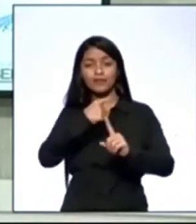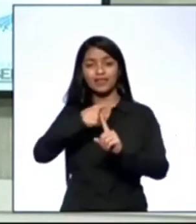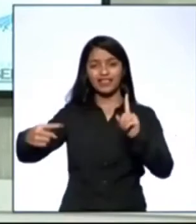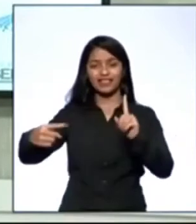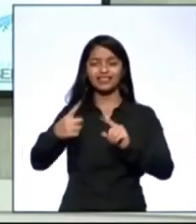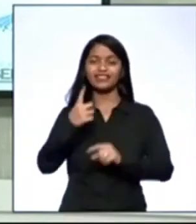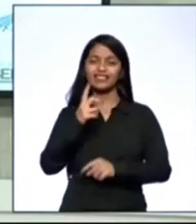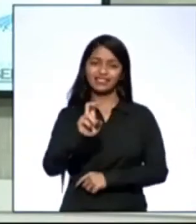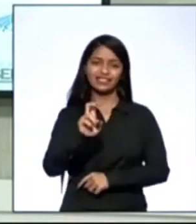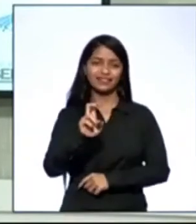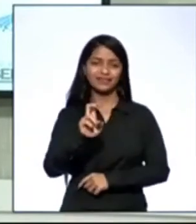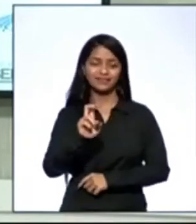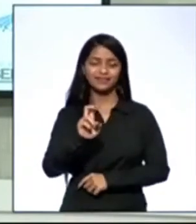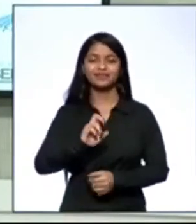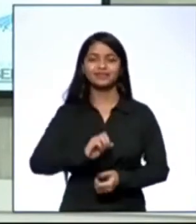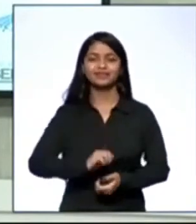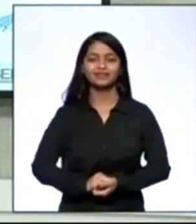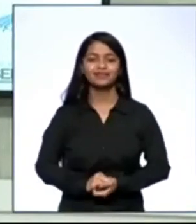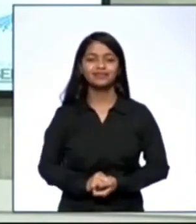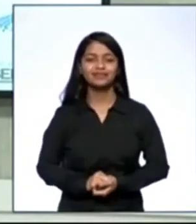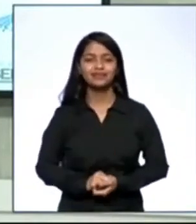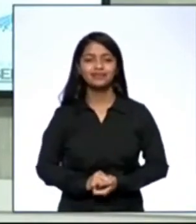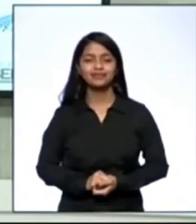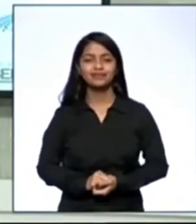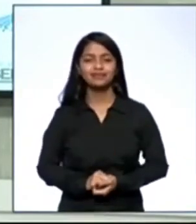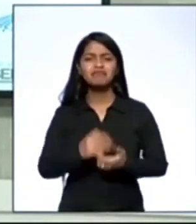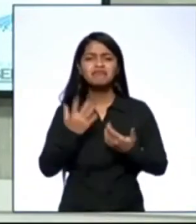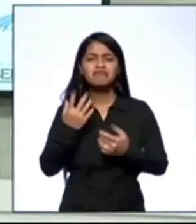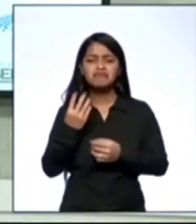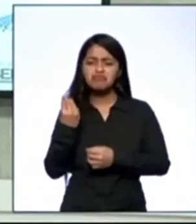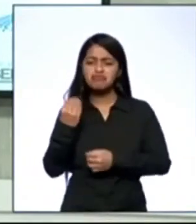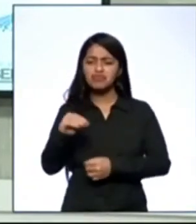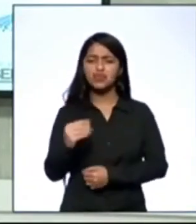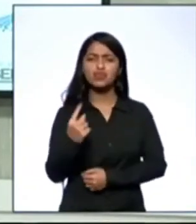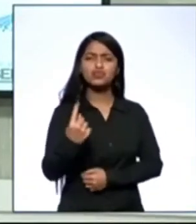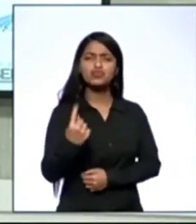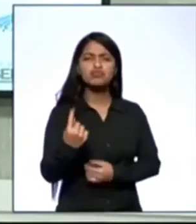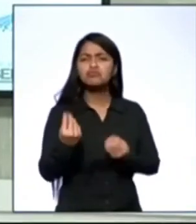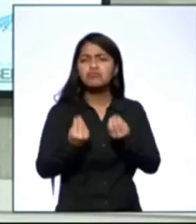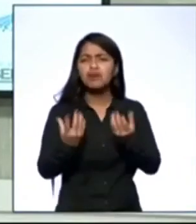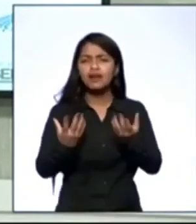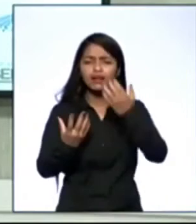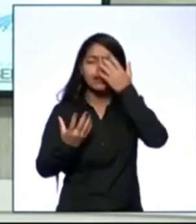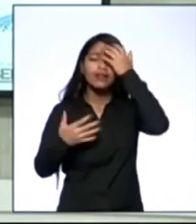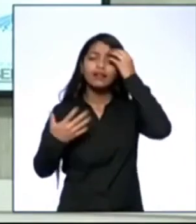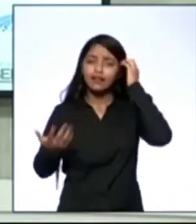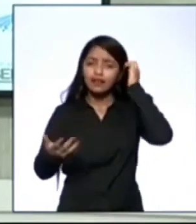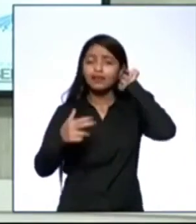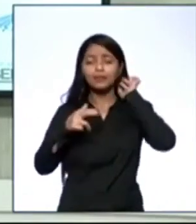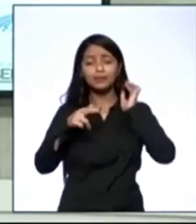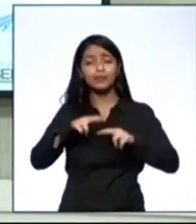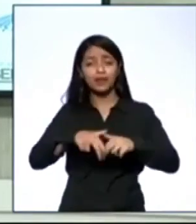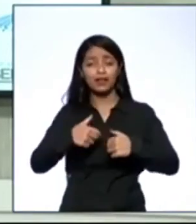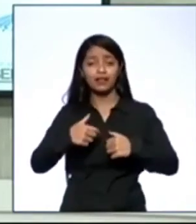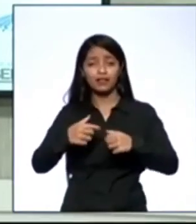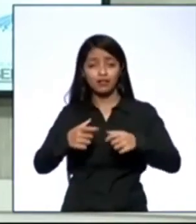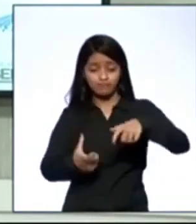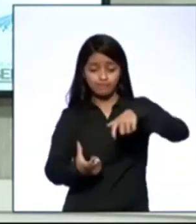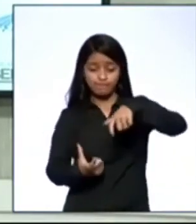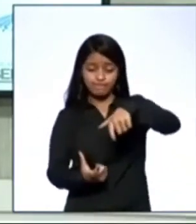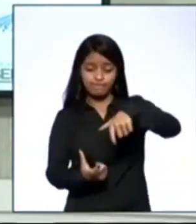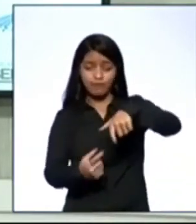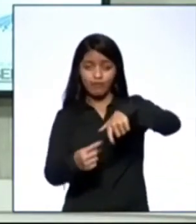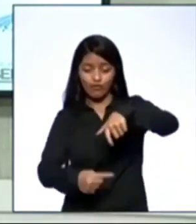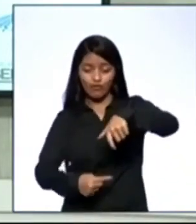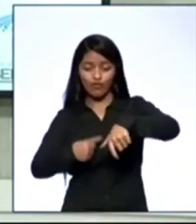15 centímetros. E por que você colocou, Silvio, aquele 1? É que o número de voltas que a coroa vai dar devido ao pedal é